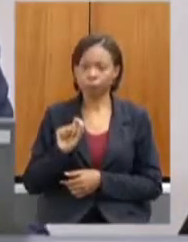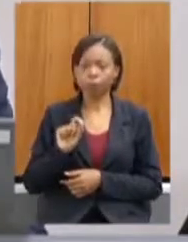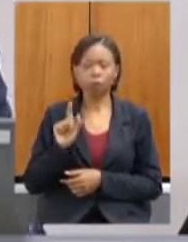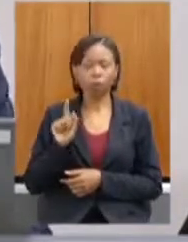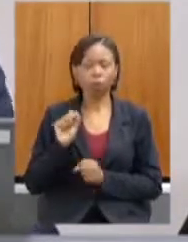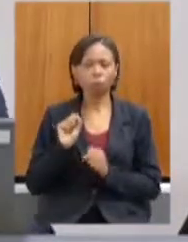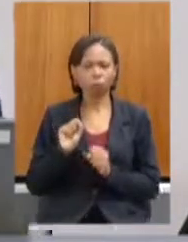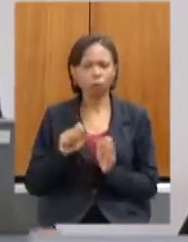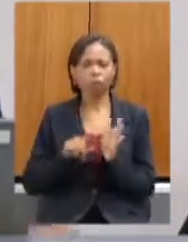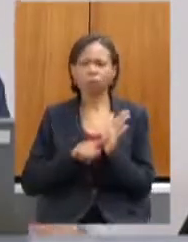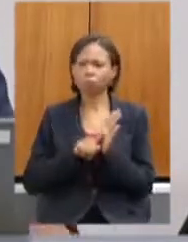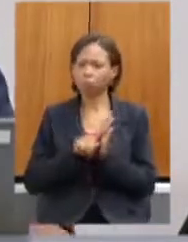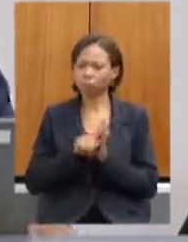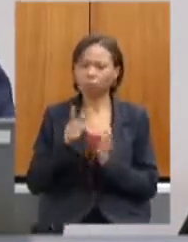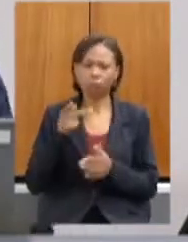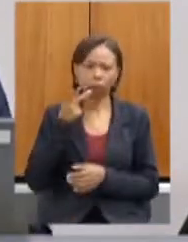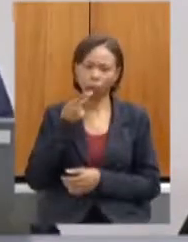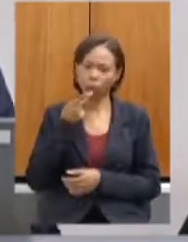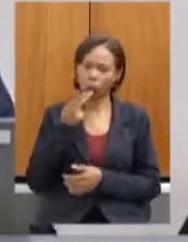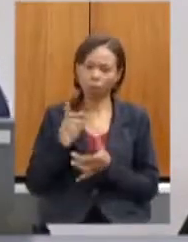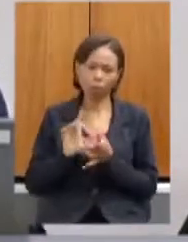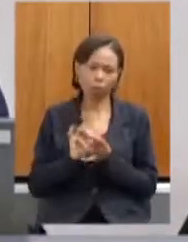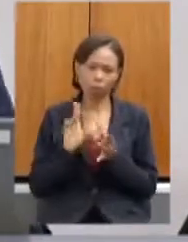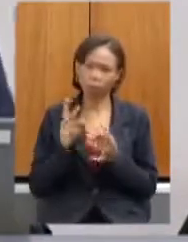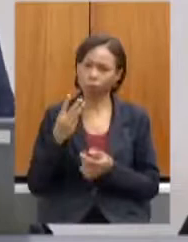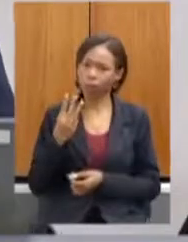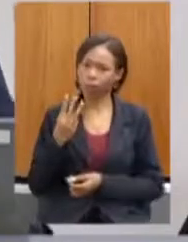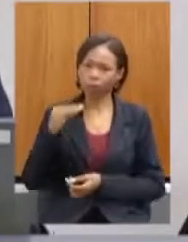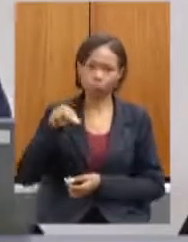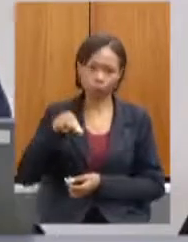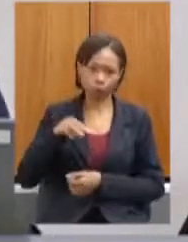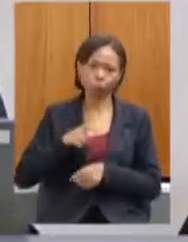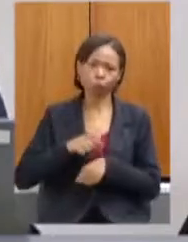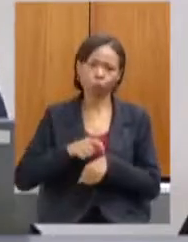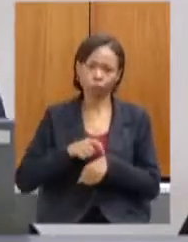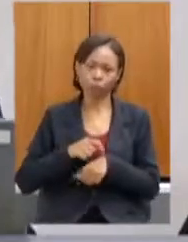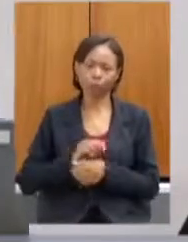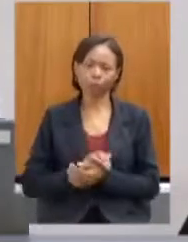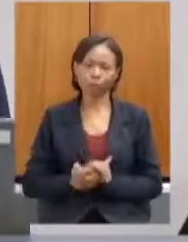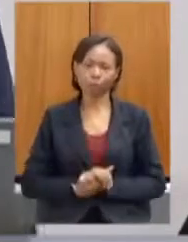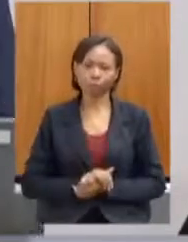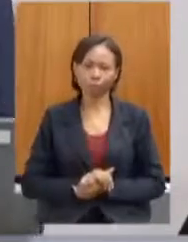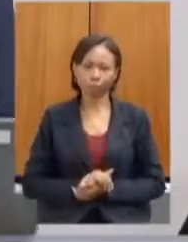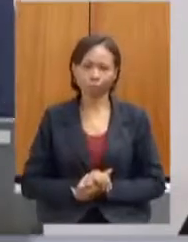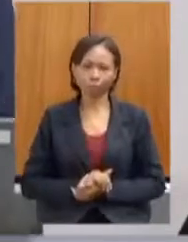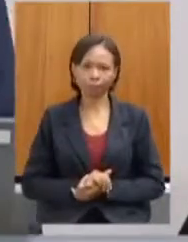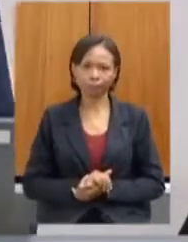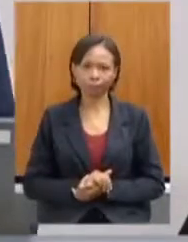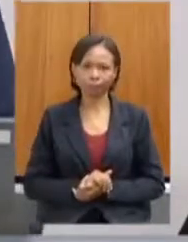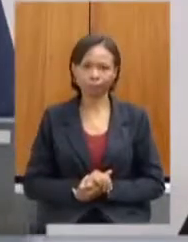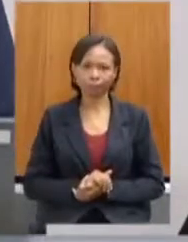condicionamento ou a sua fala me fez só tem 3 minutos para poder usar da palavra